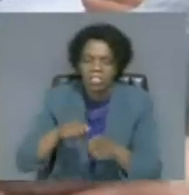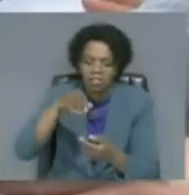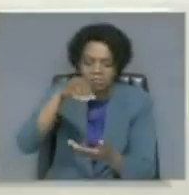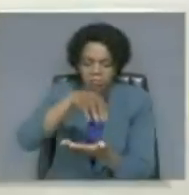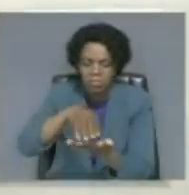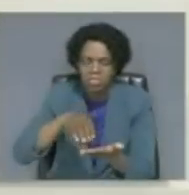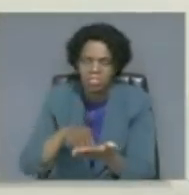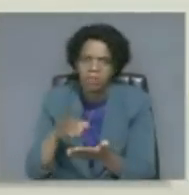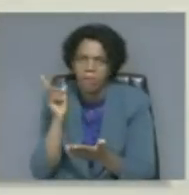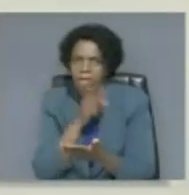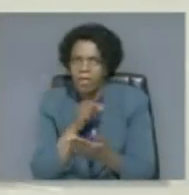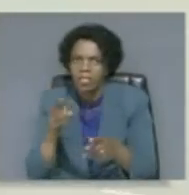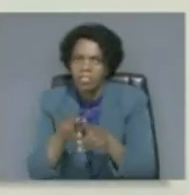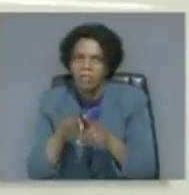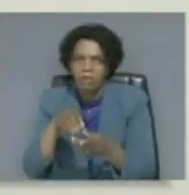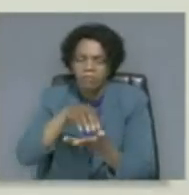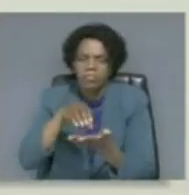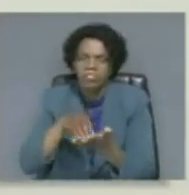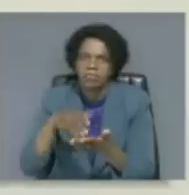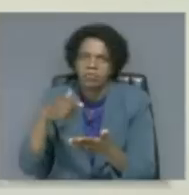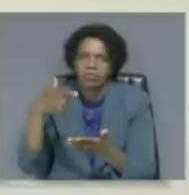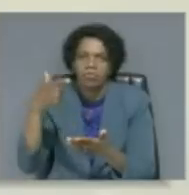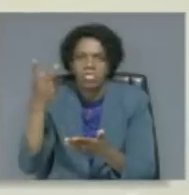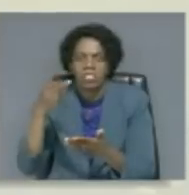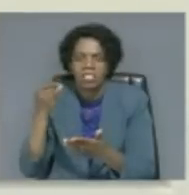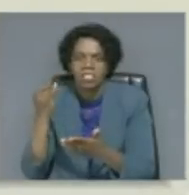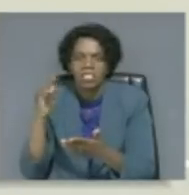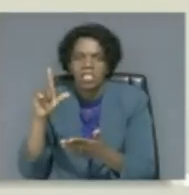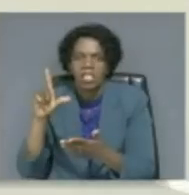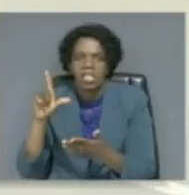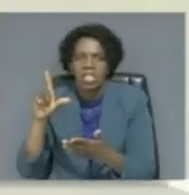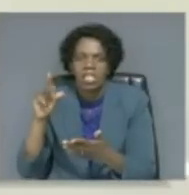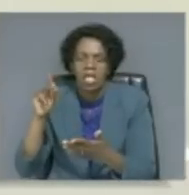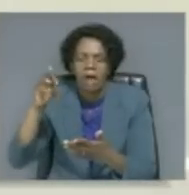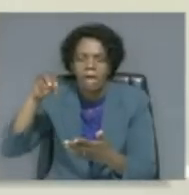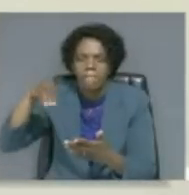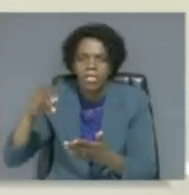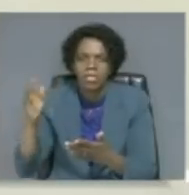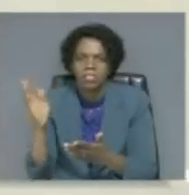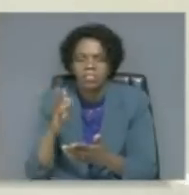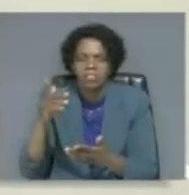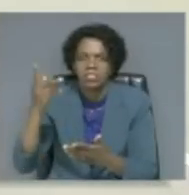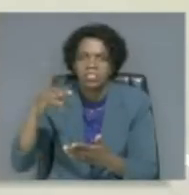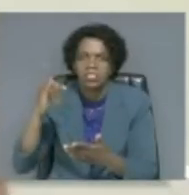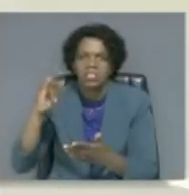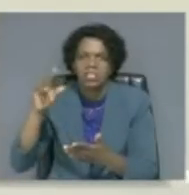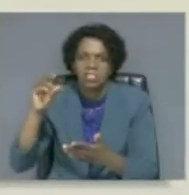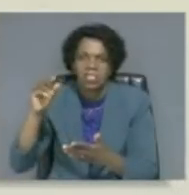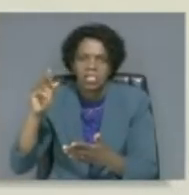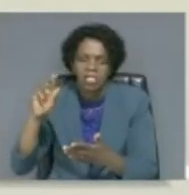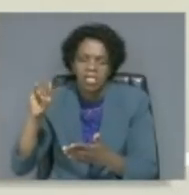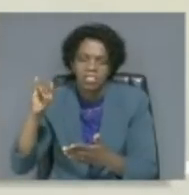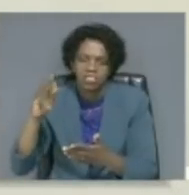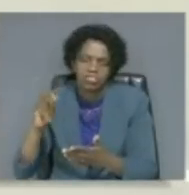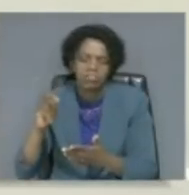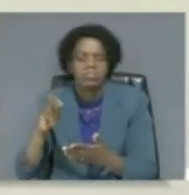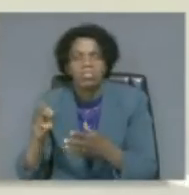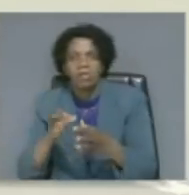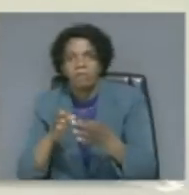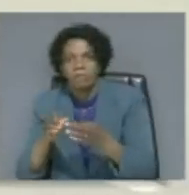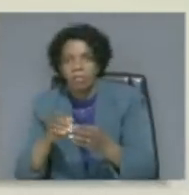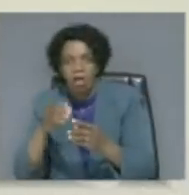o município de Belas. Ouvíamos então a explanação da governadora de Luanda, ela que diz que esta obra vai beneficiar a